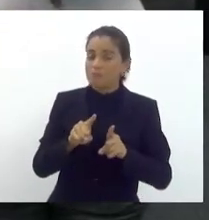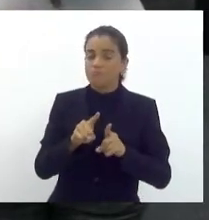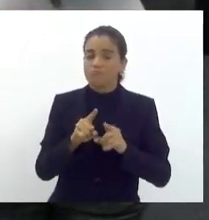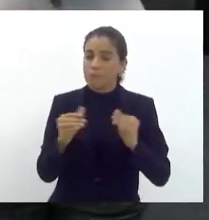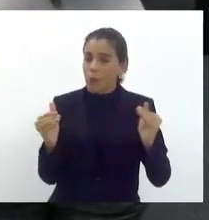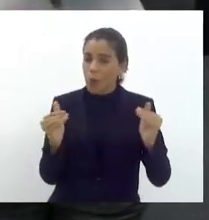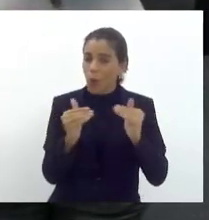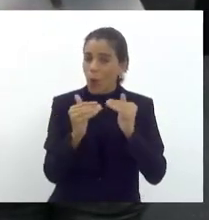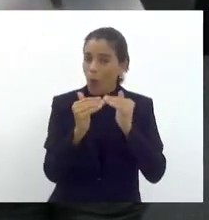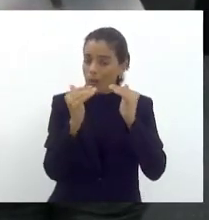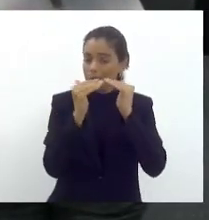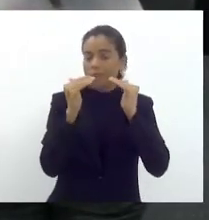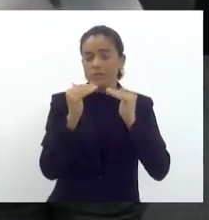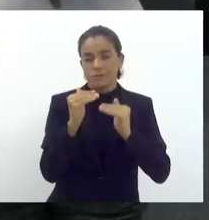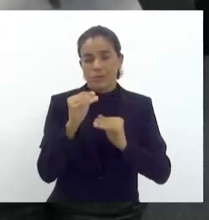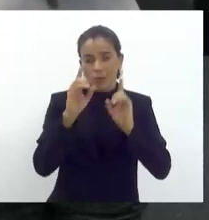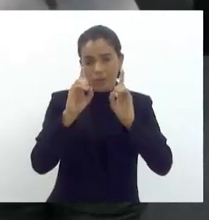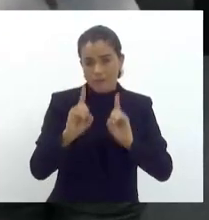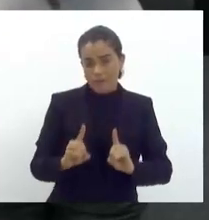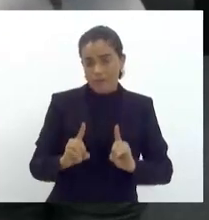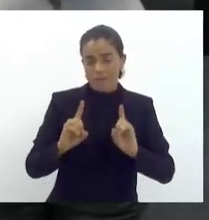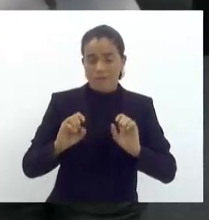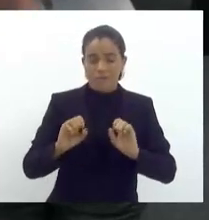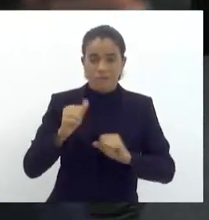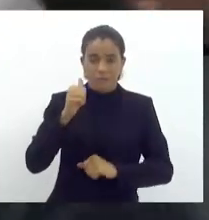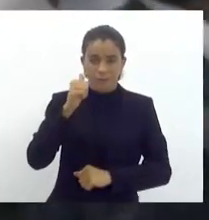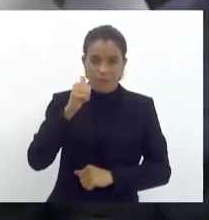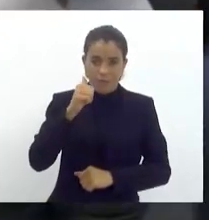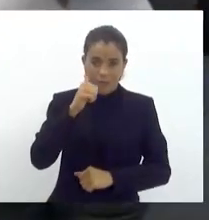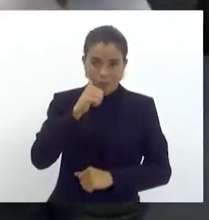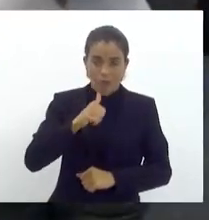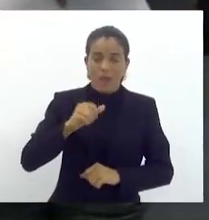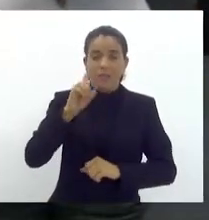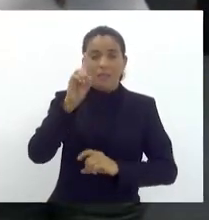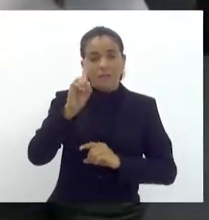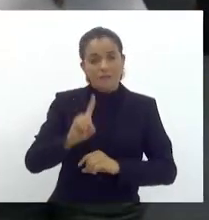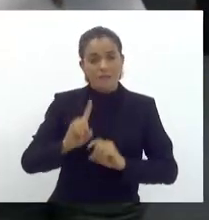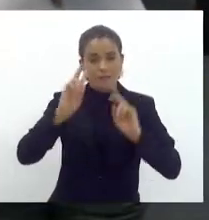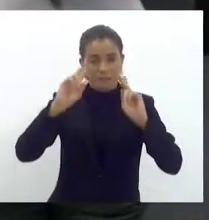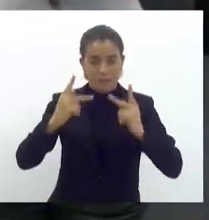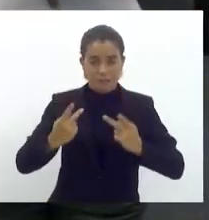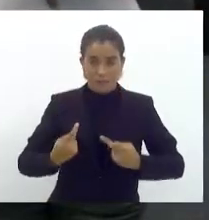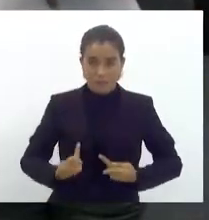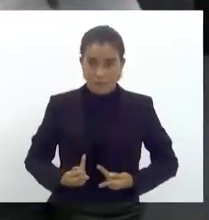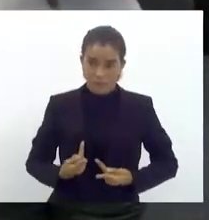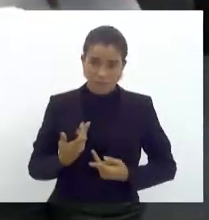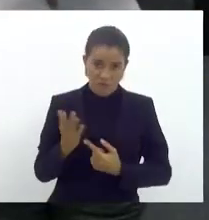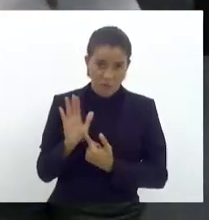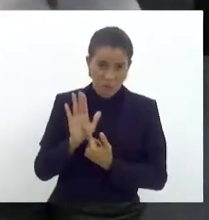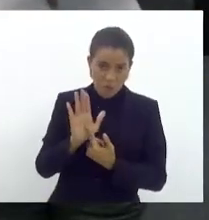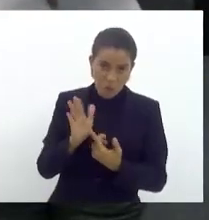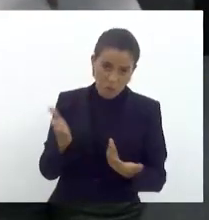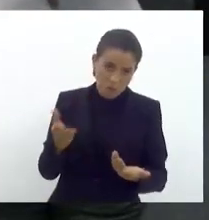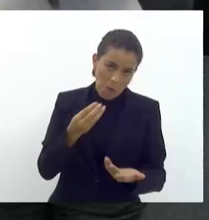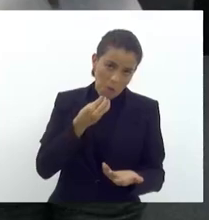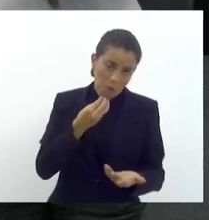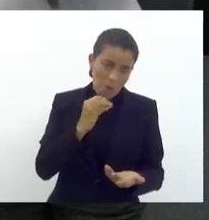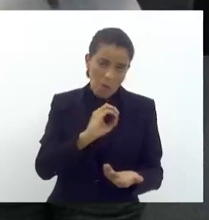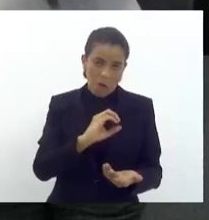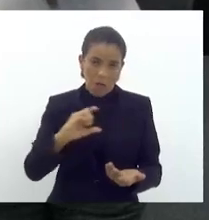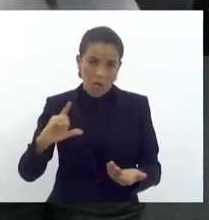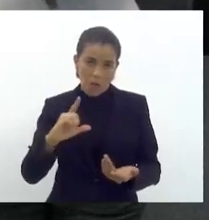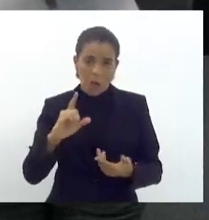o que a comissão de defesa dos direitos humanos que a própria não sei se é a própria Dani Monteiro vai vai mostrar porque é claro é uma mensagem